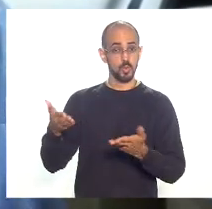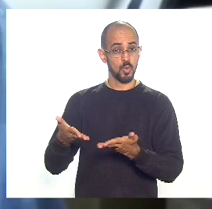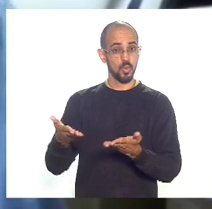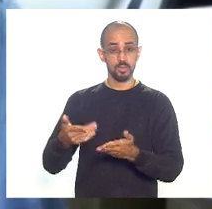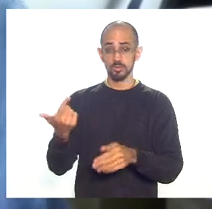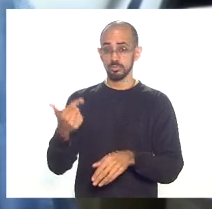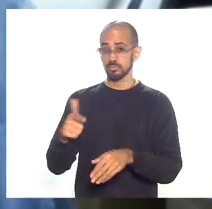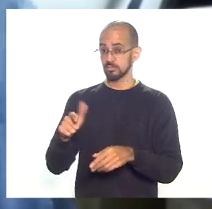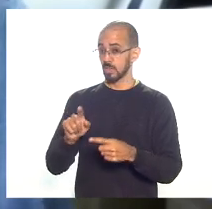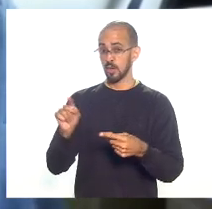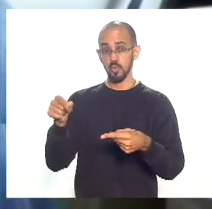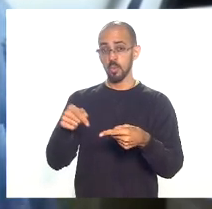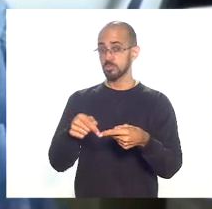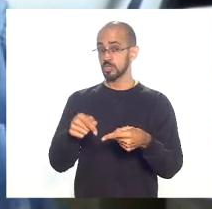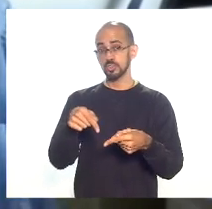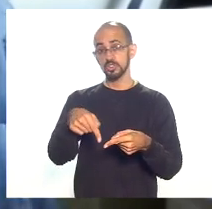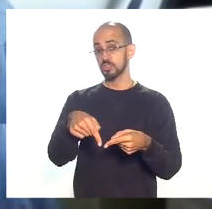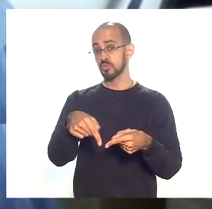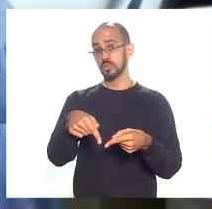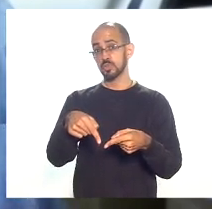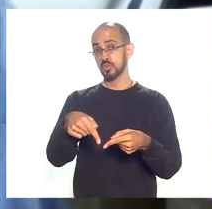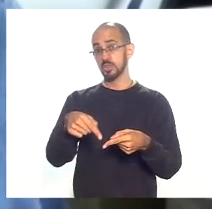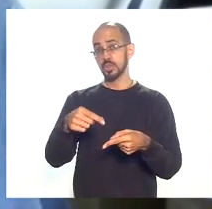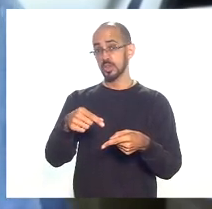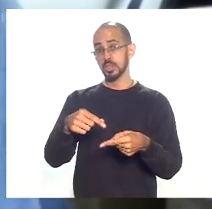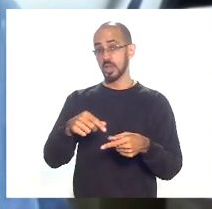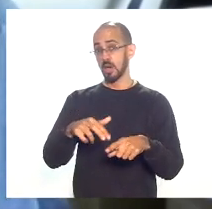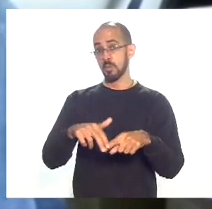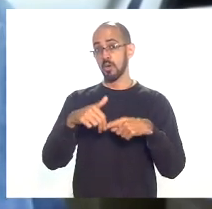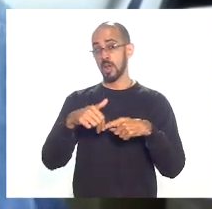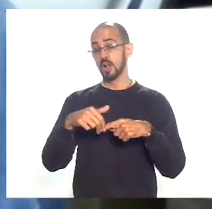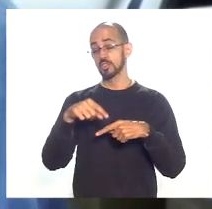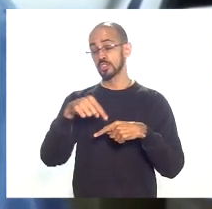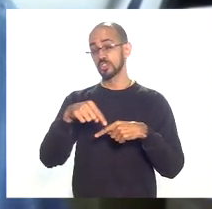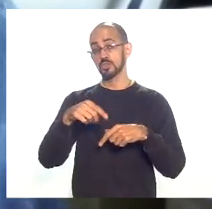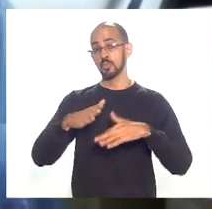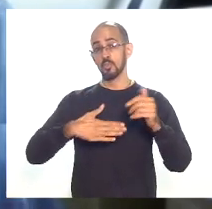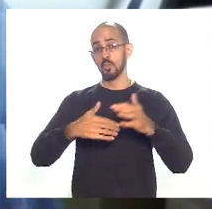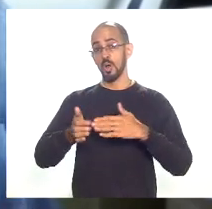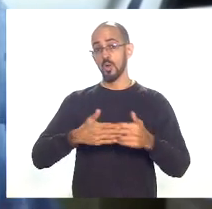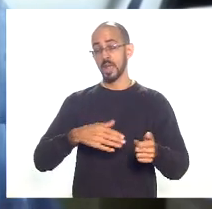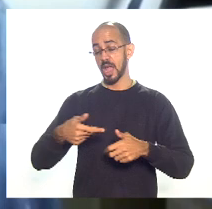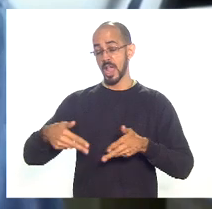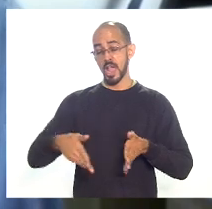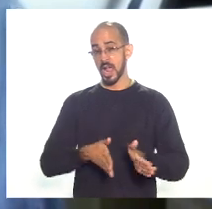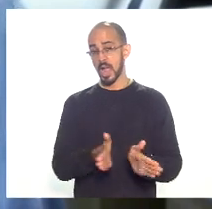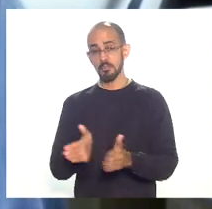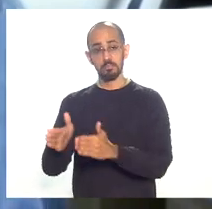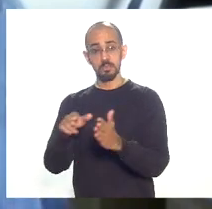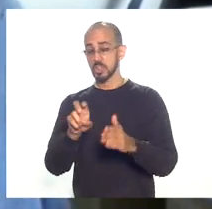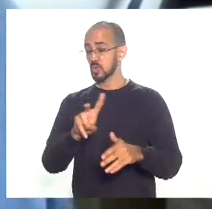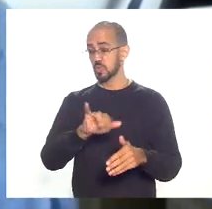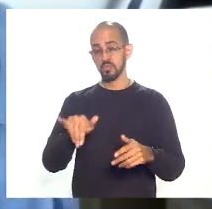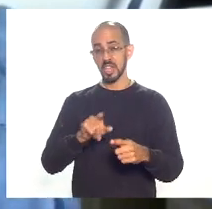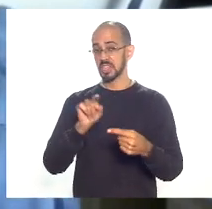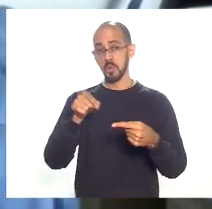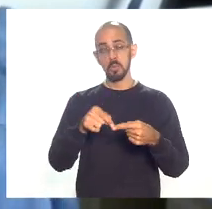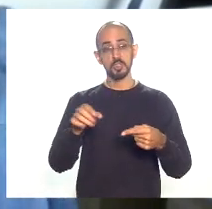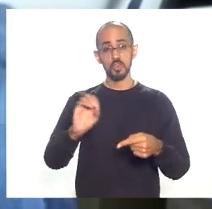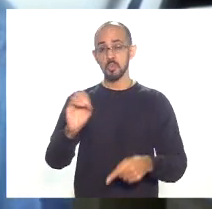por via de consequência qualquer direção que tome não vai levar a lugar nenhum